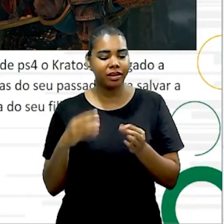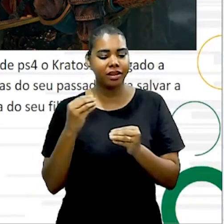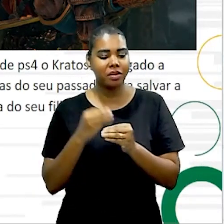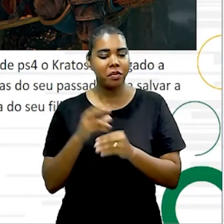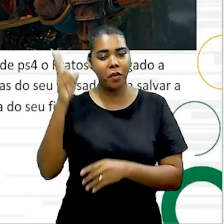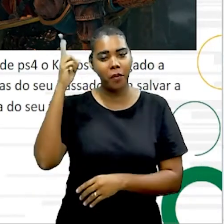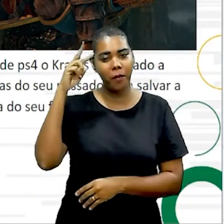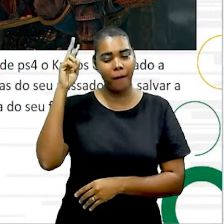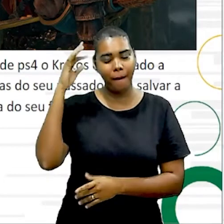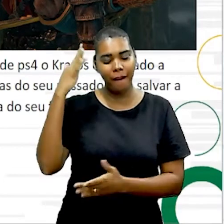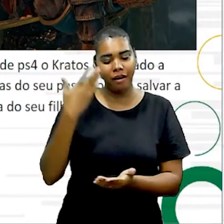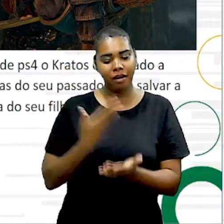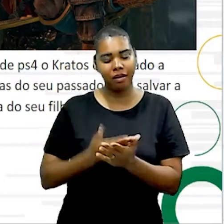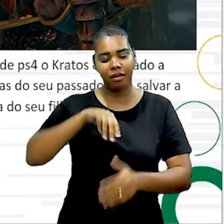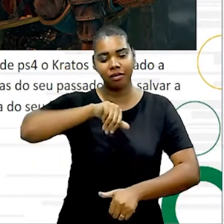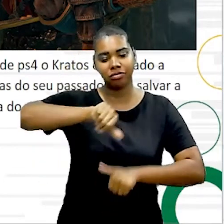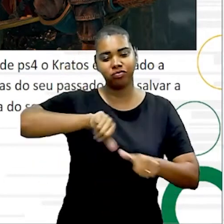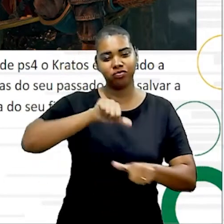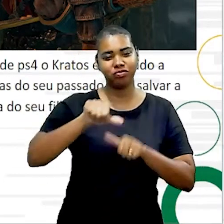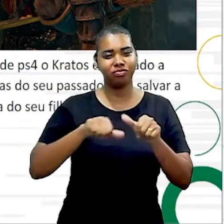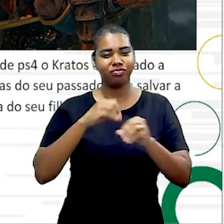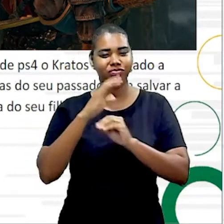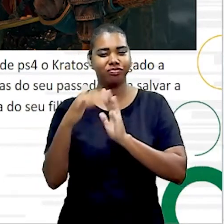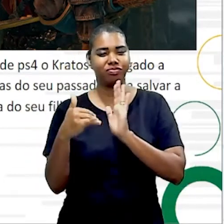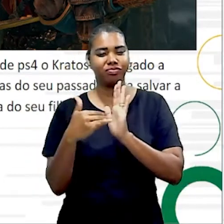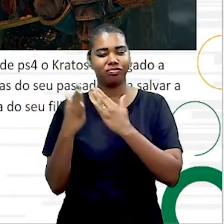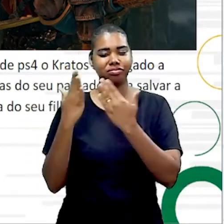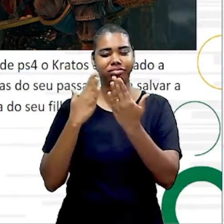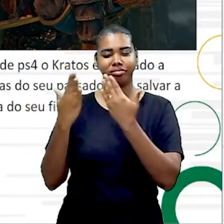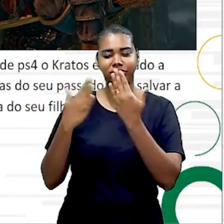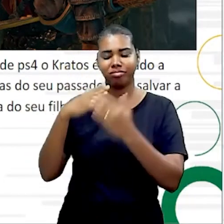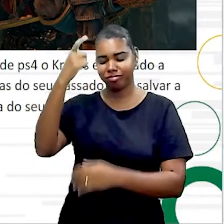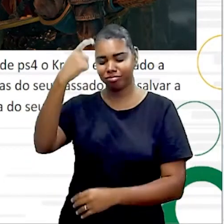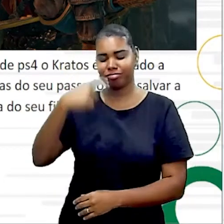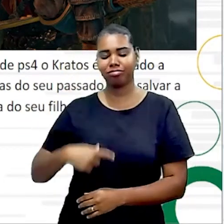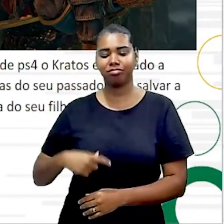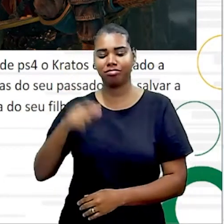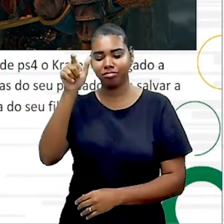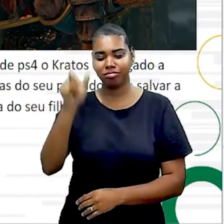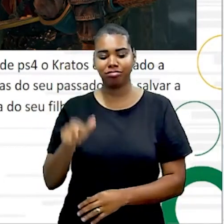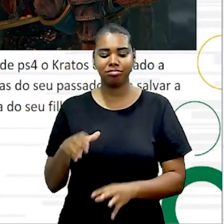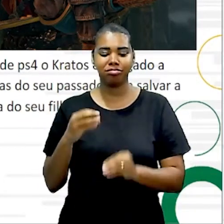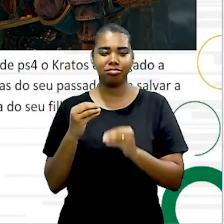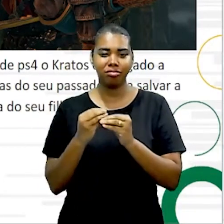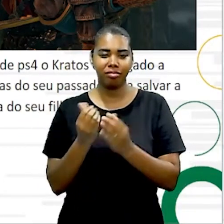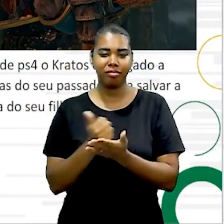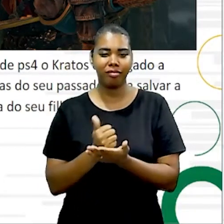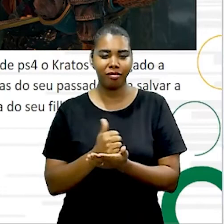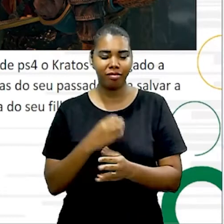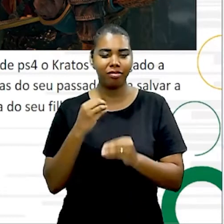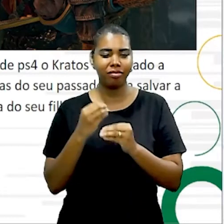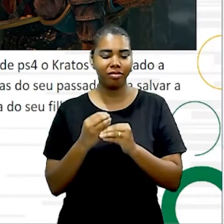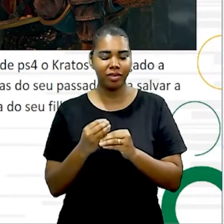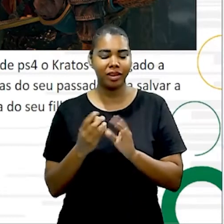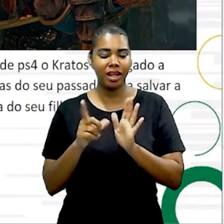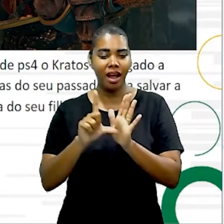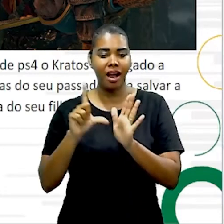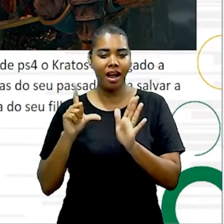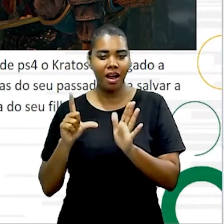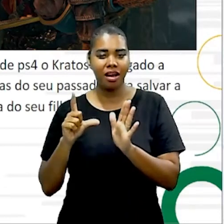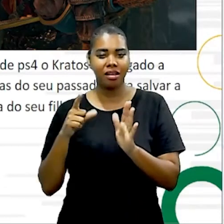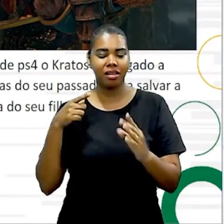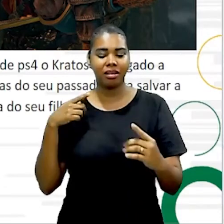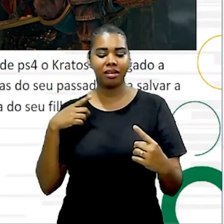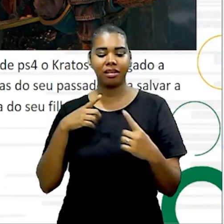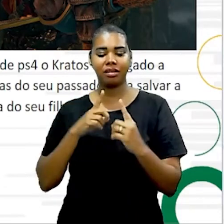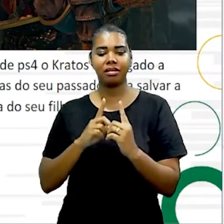história, onde ocorre a transformação, sobretudo psicológica, do personagem. É quase um momento antes dele enfrentar